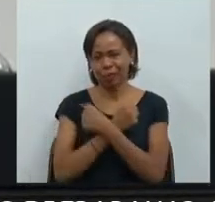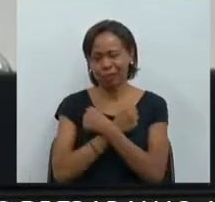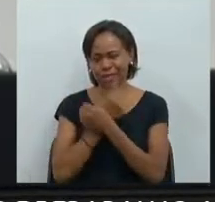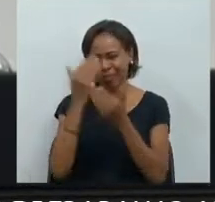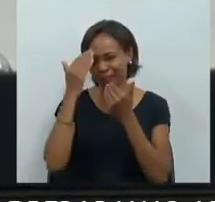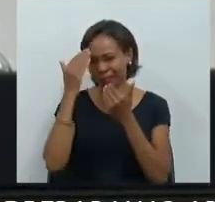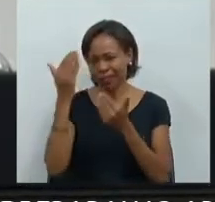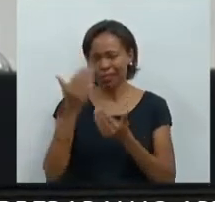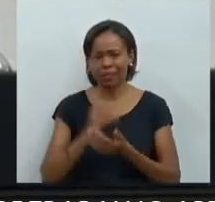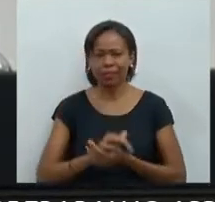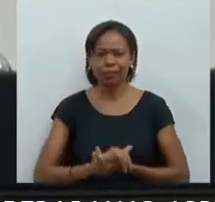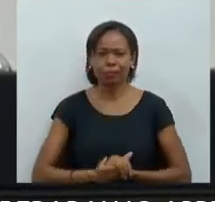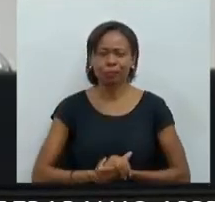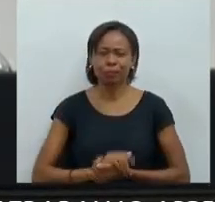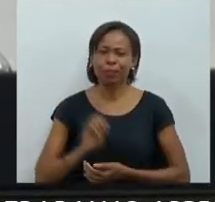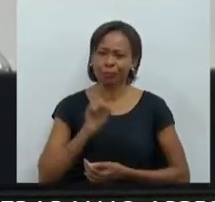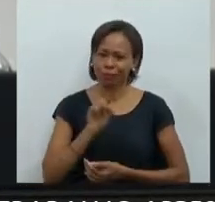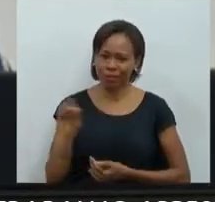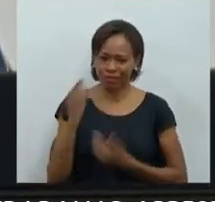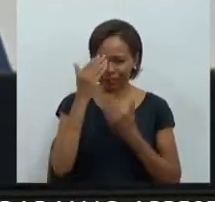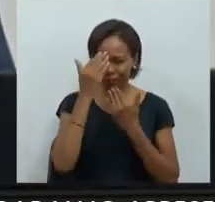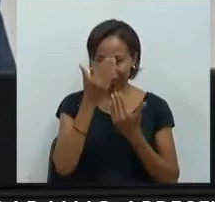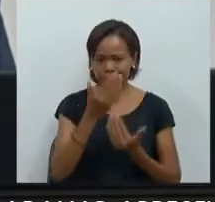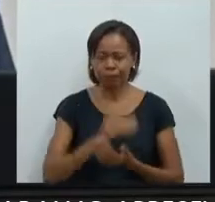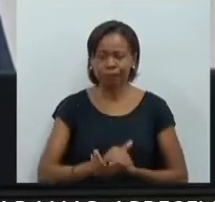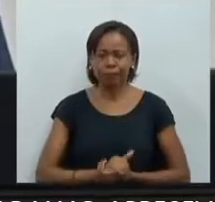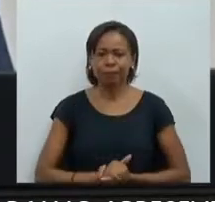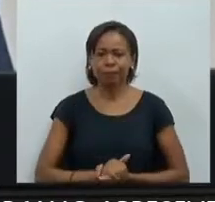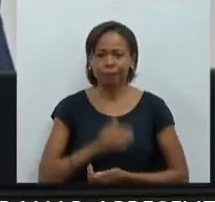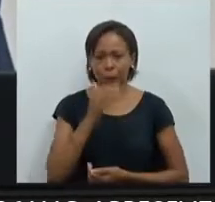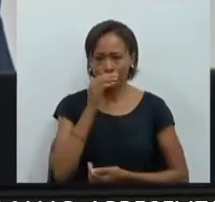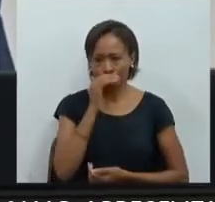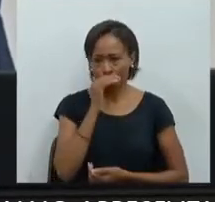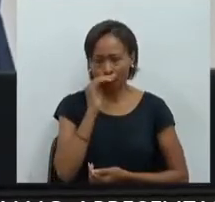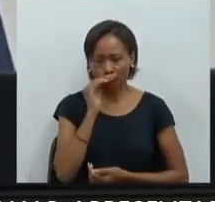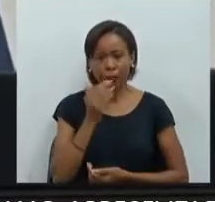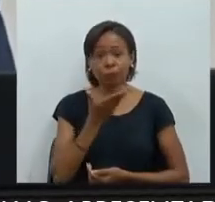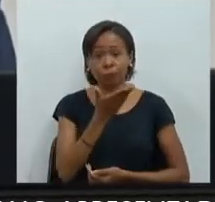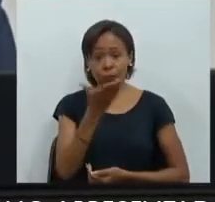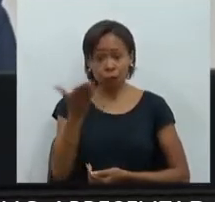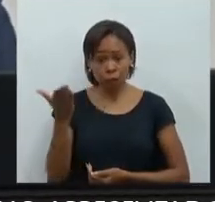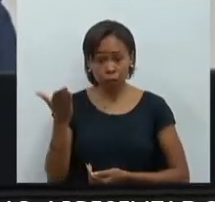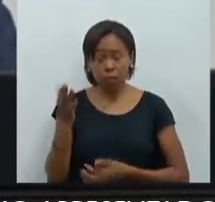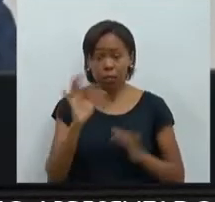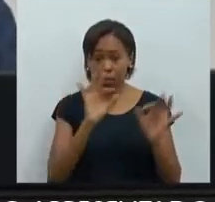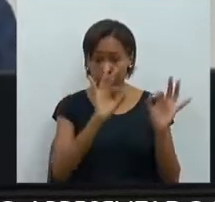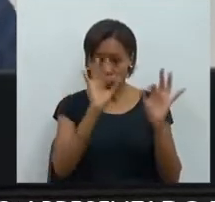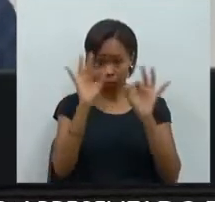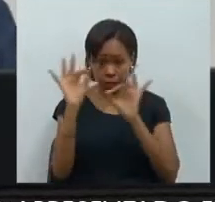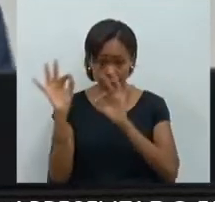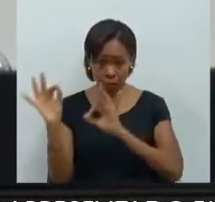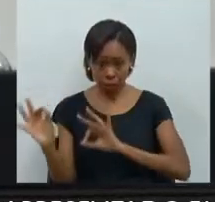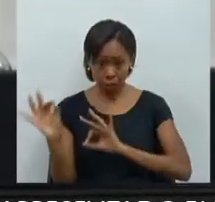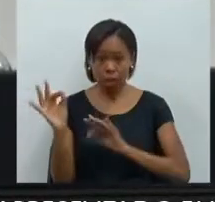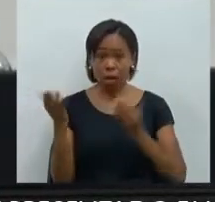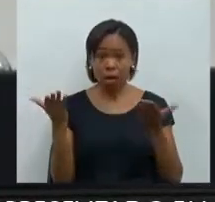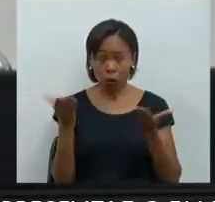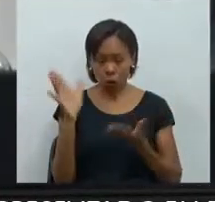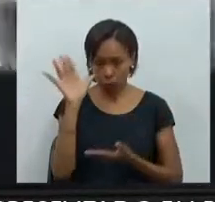participação. Obrigado a vocês. Olha, você que está nos acompanhando a partir desse momento, nós estamos aqui em